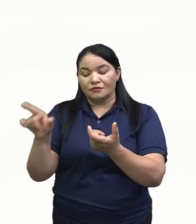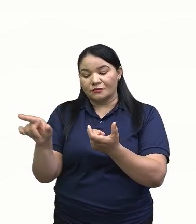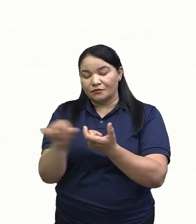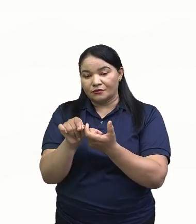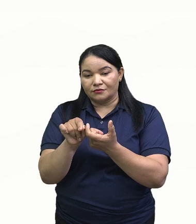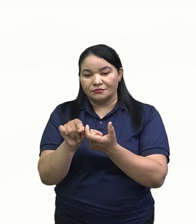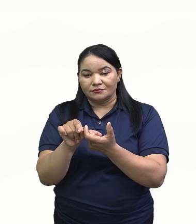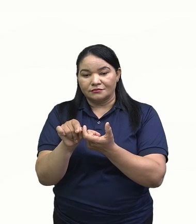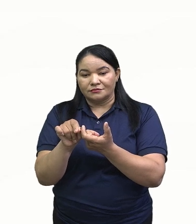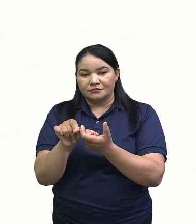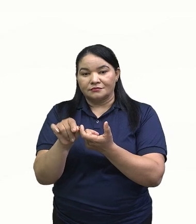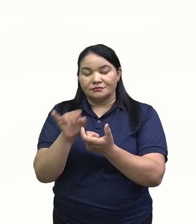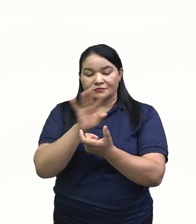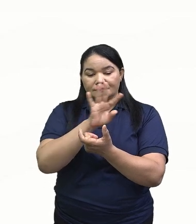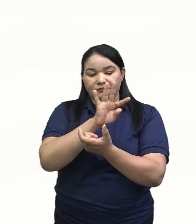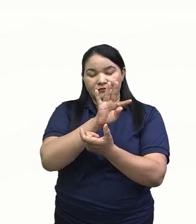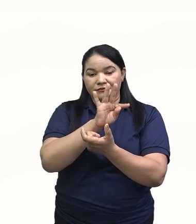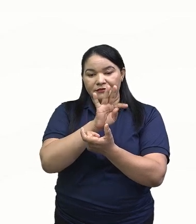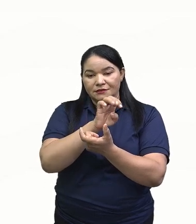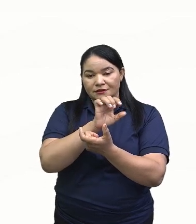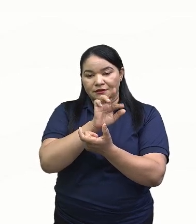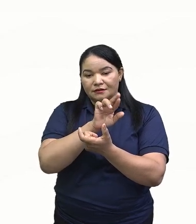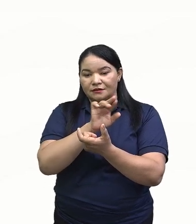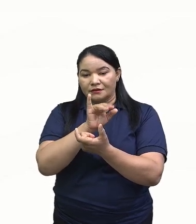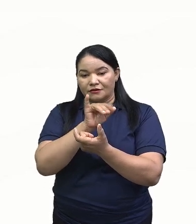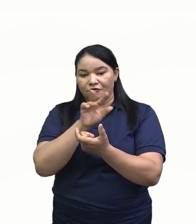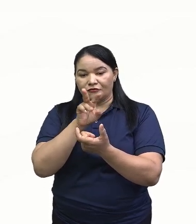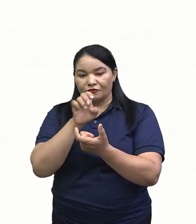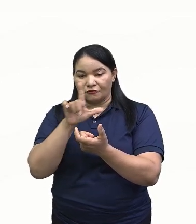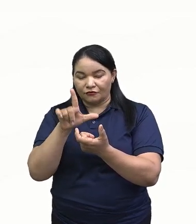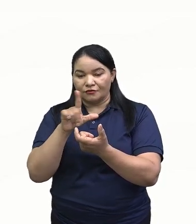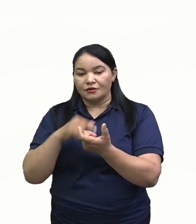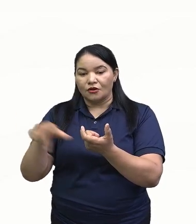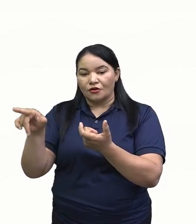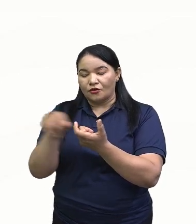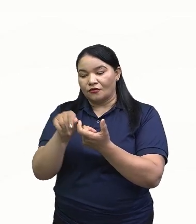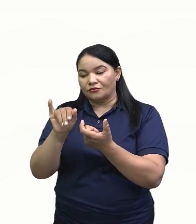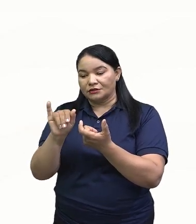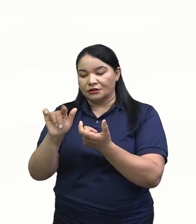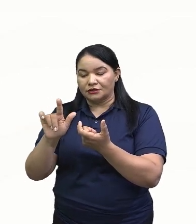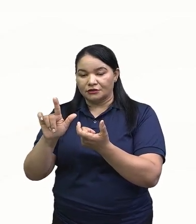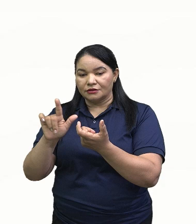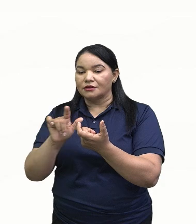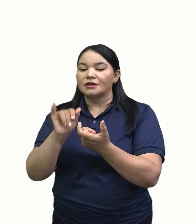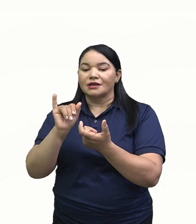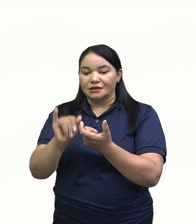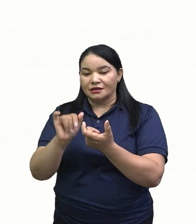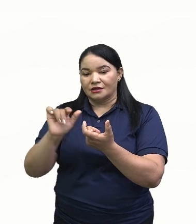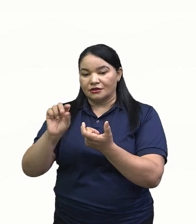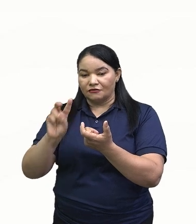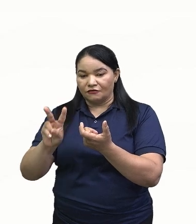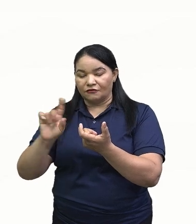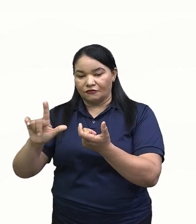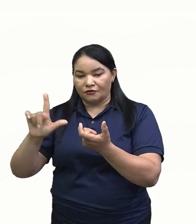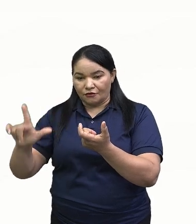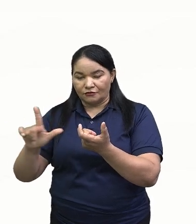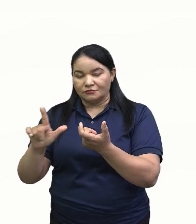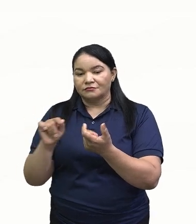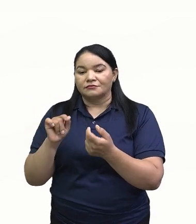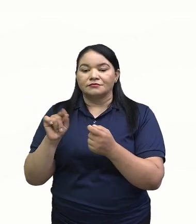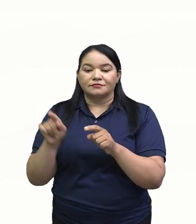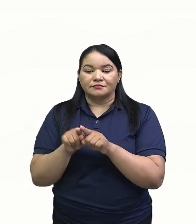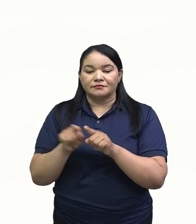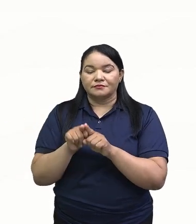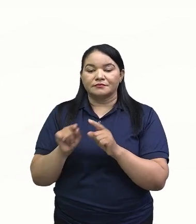Perceberam? Aqui, ó, terrível, que vem da palavra terror, né? Então, para formar essa